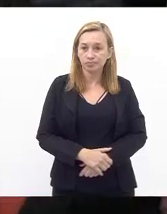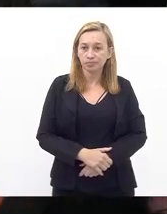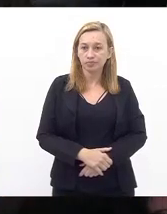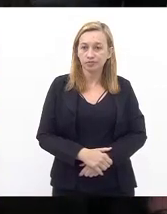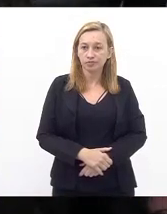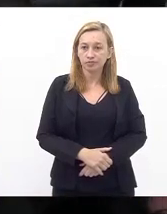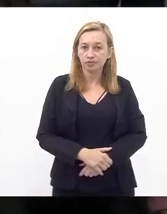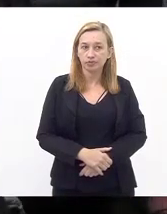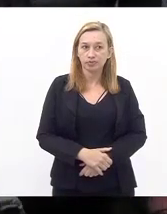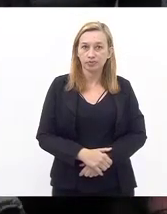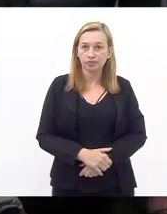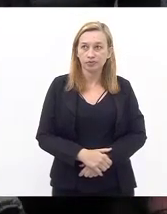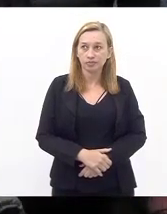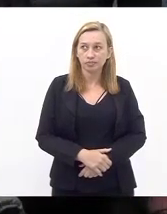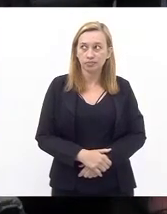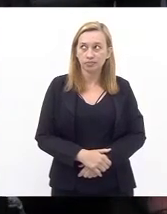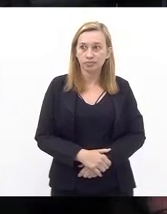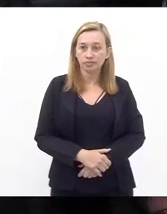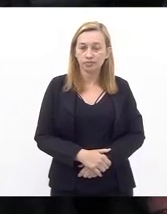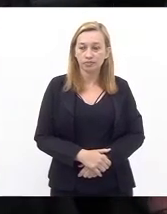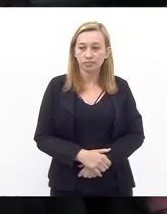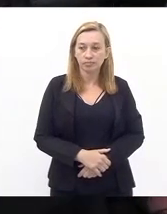E aí